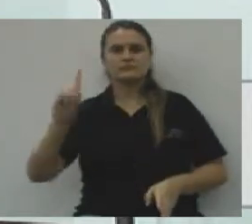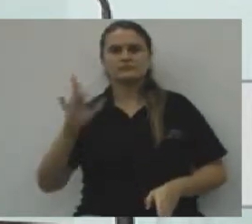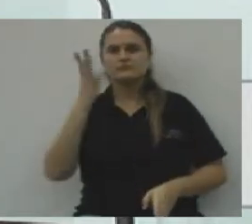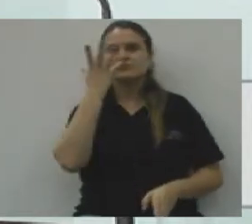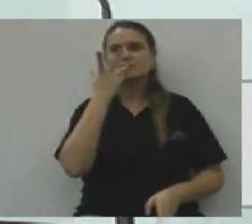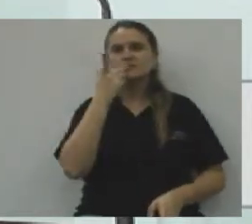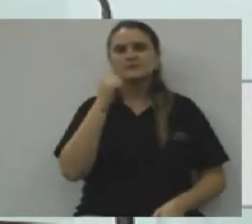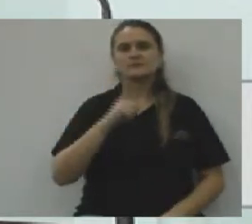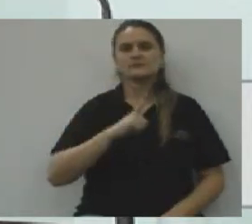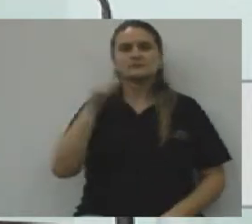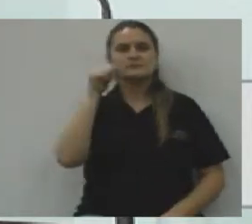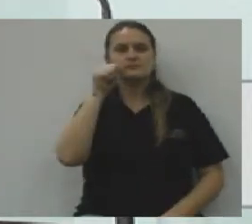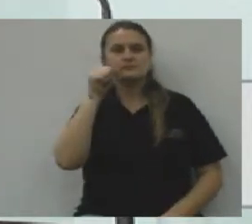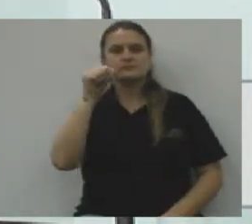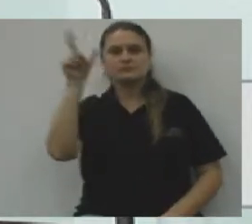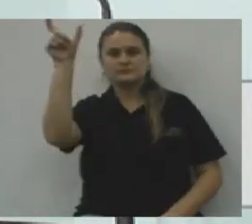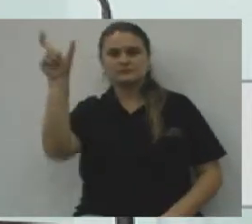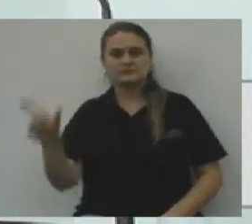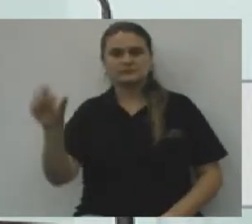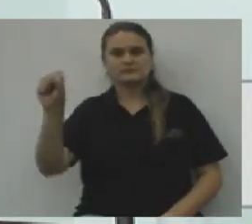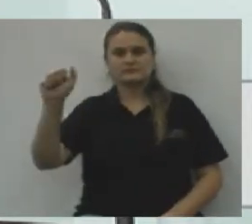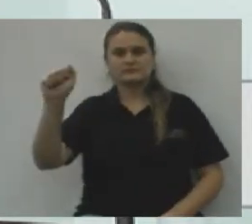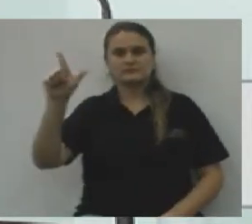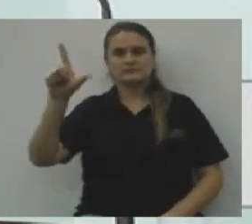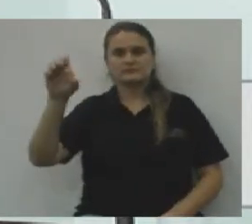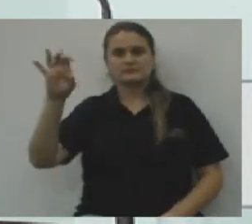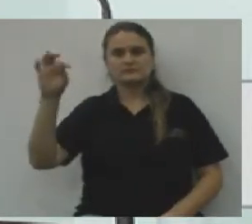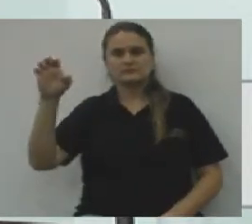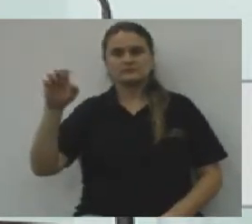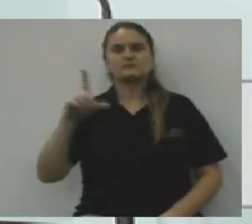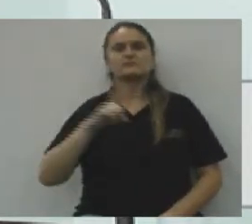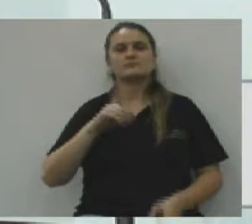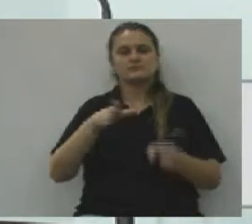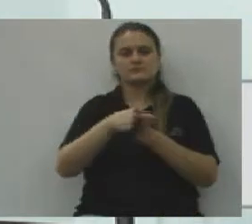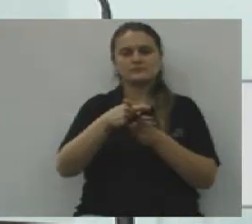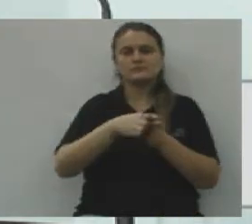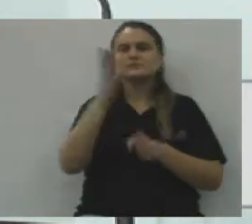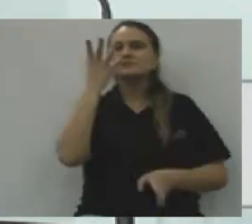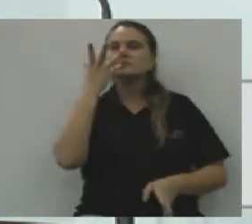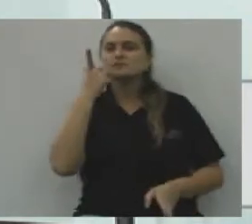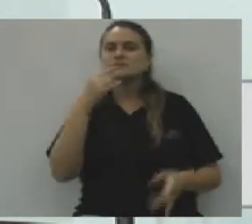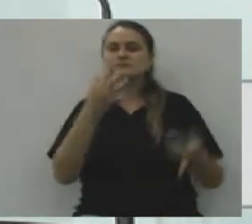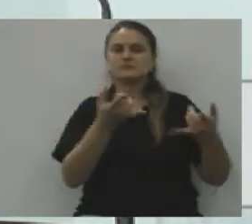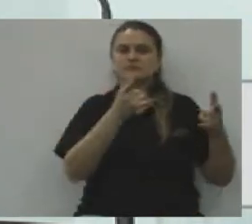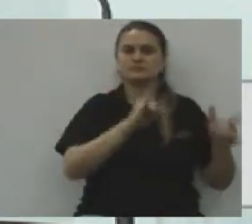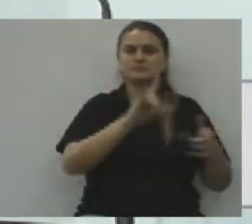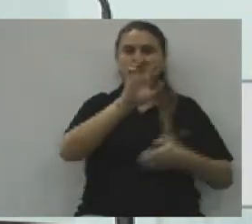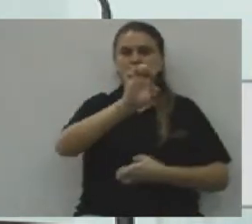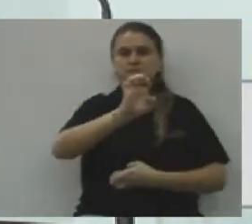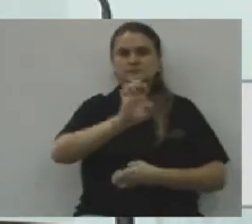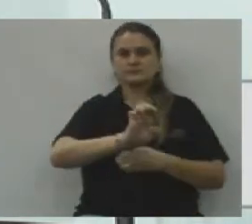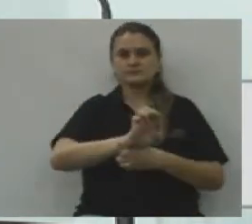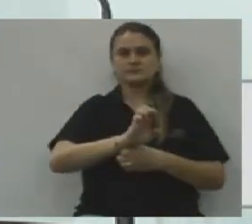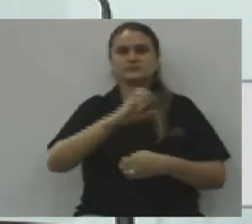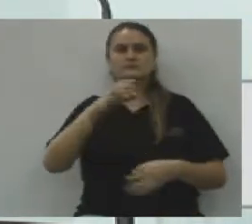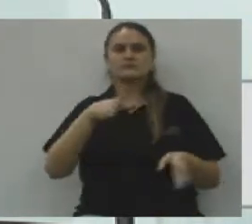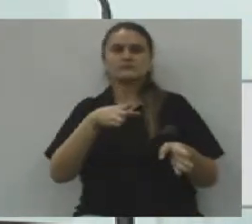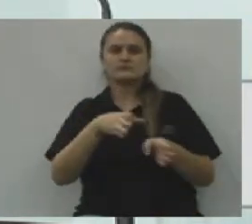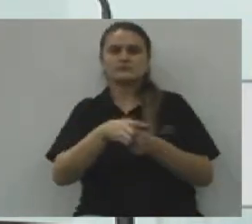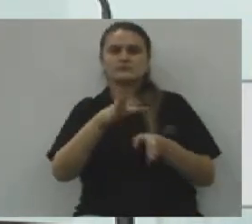aí a Salete, que participa sempre. Conselho Municipal dos Direitos da Criança e do Adolescente Estadual.